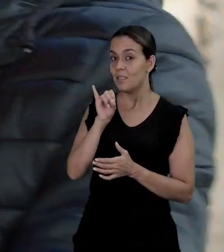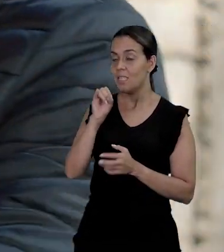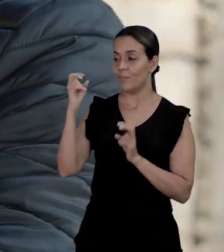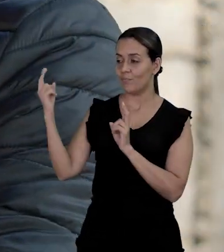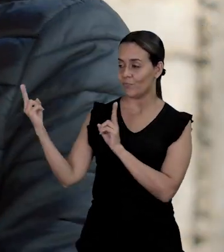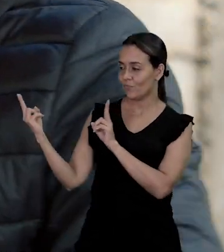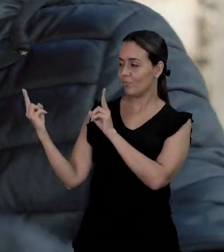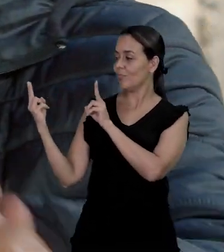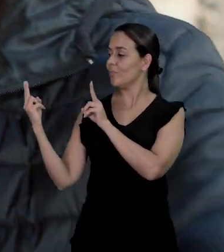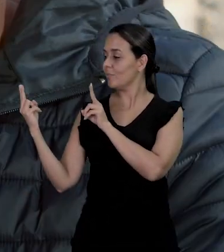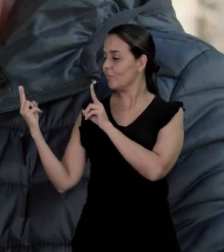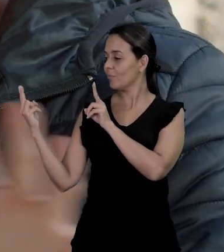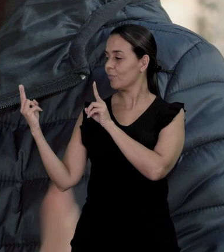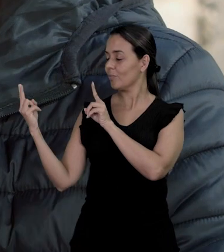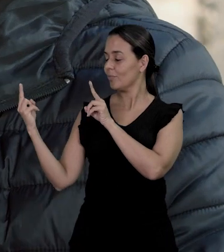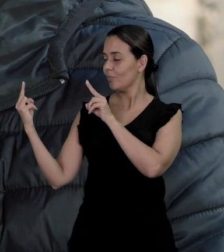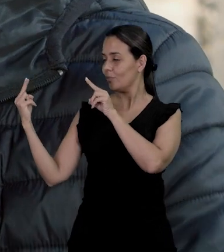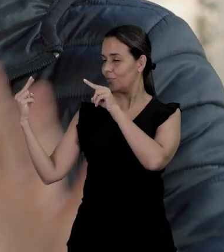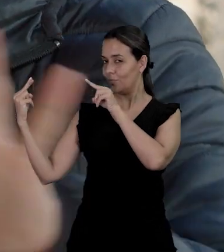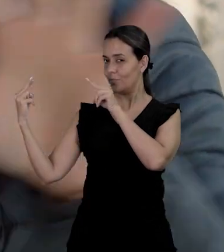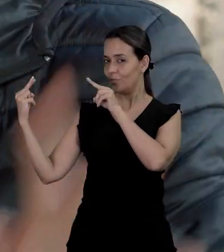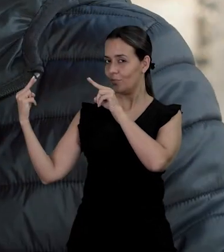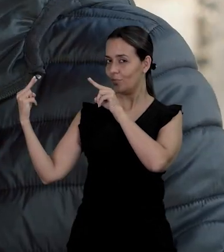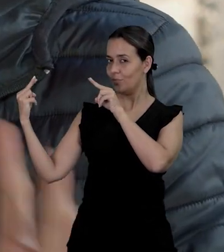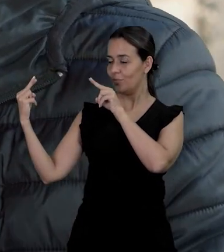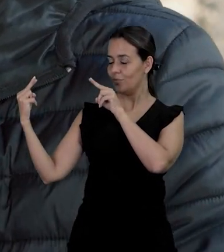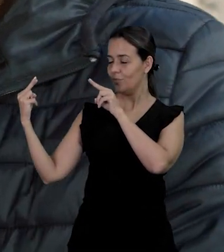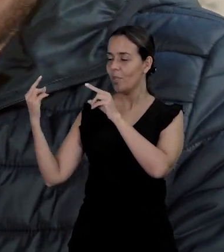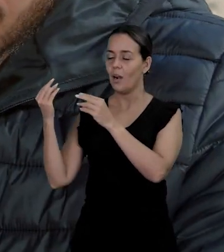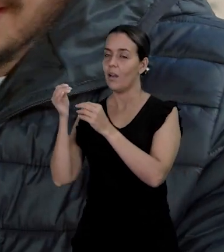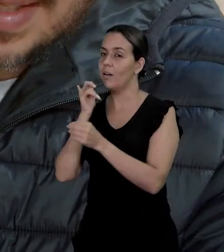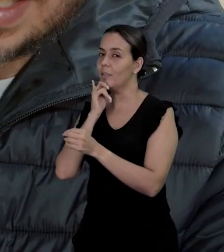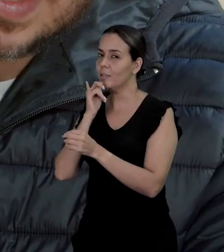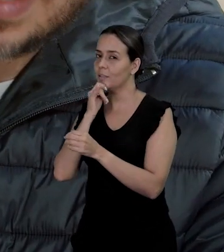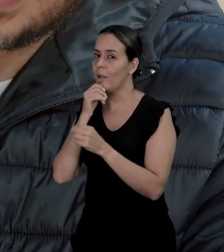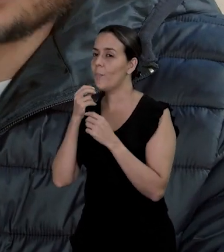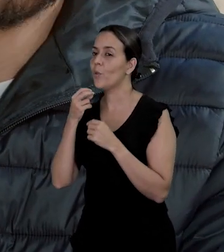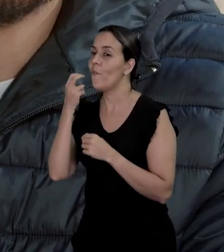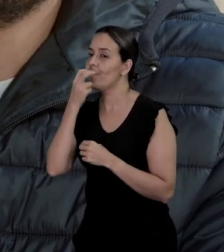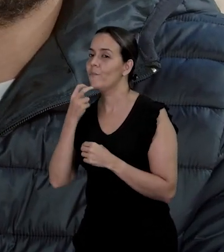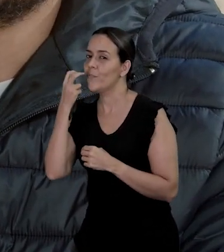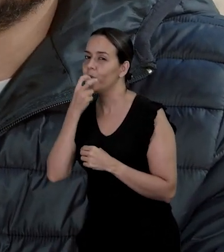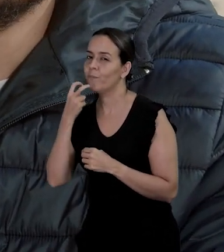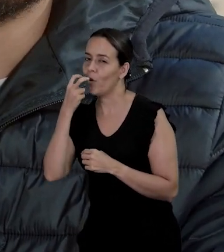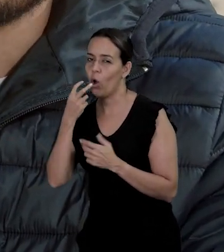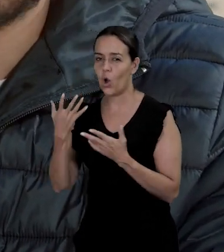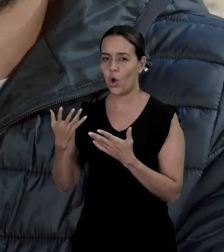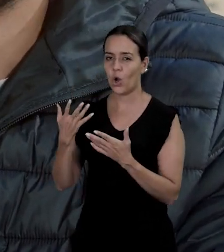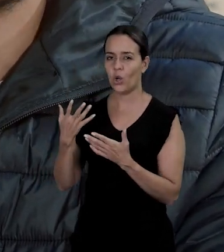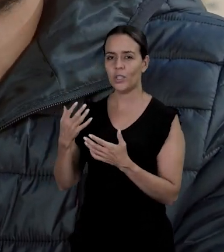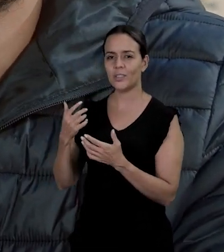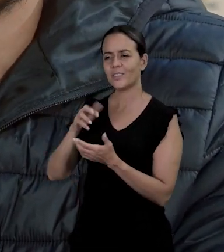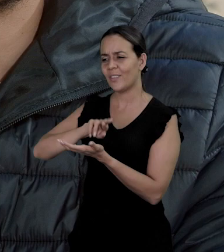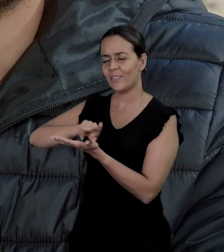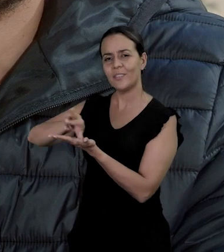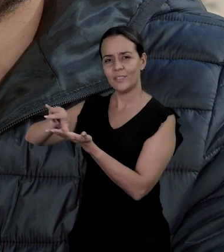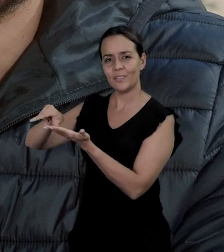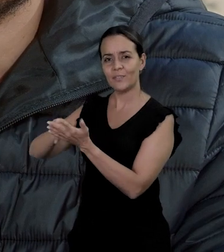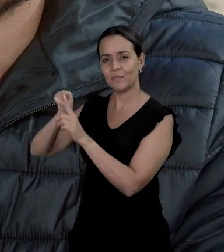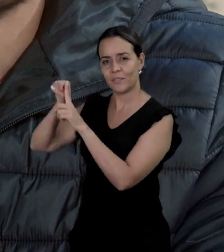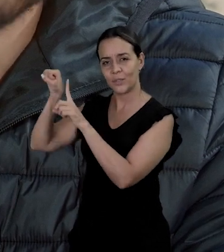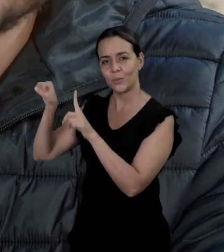voz, chatbots, sistemas inteligentes de qualquer forma, se ela sabe que não é um humano ali, ela mente muito